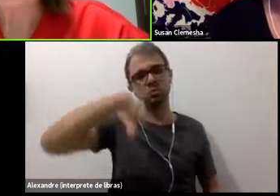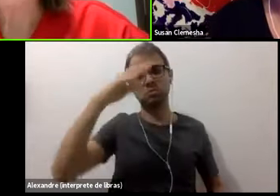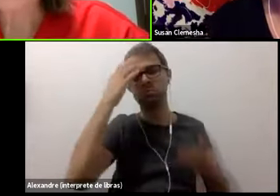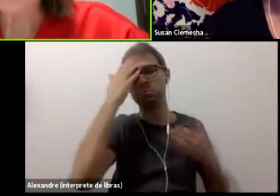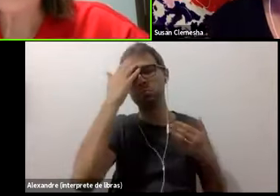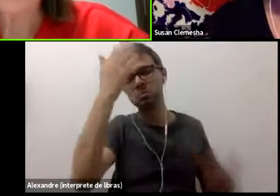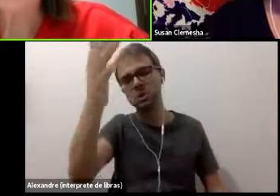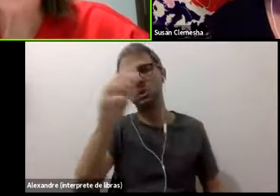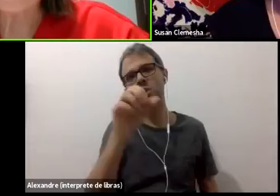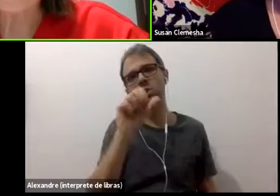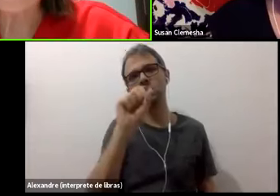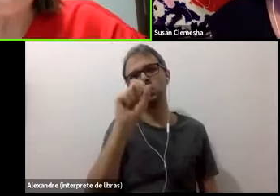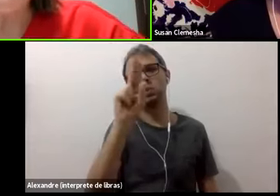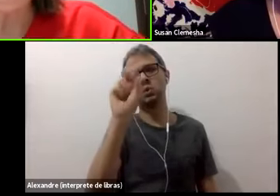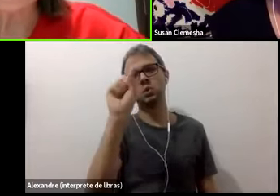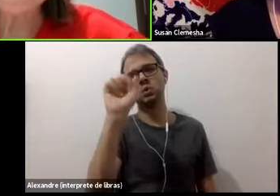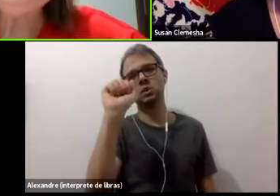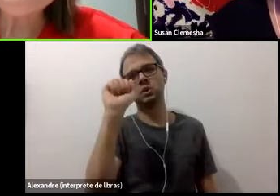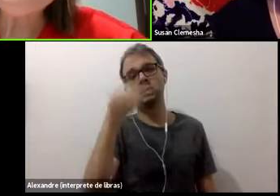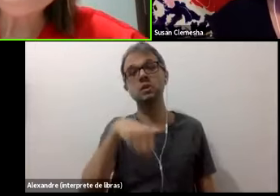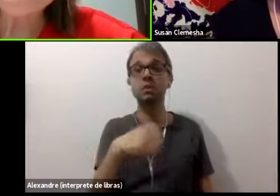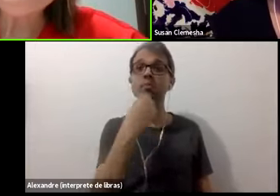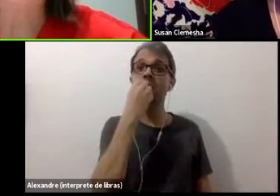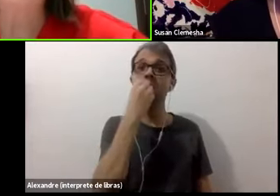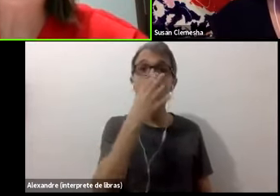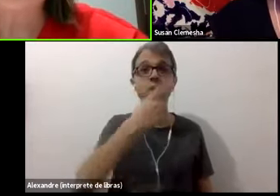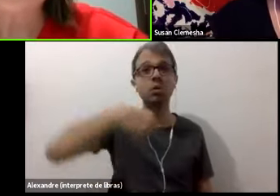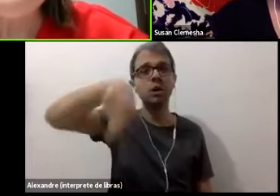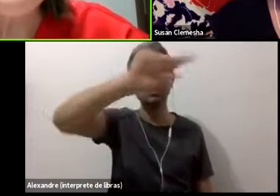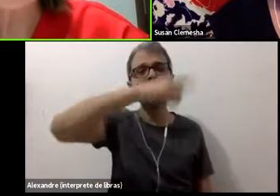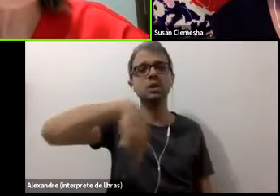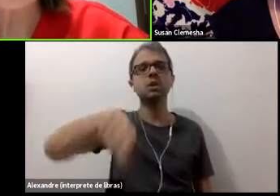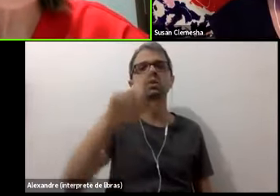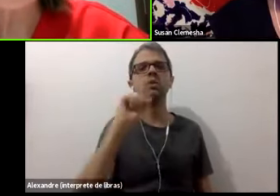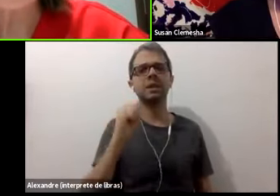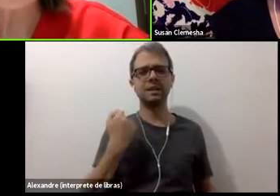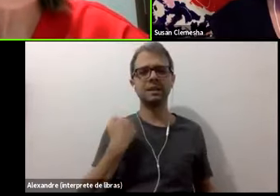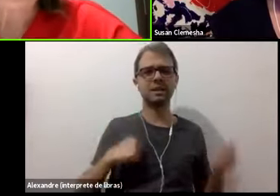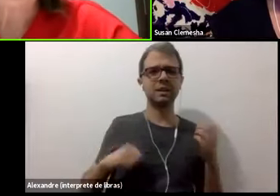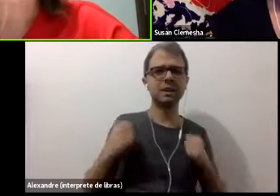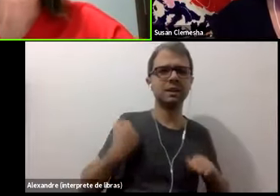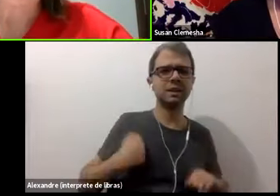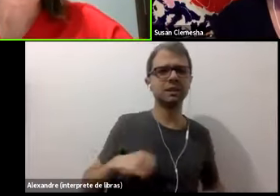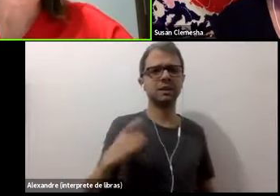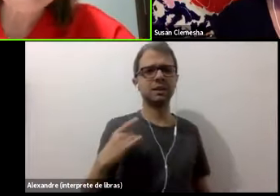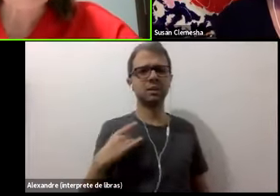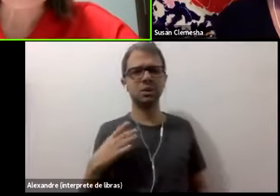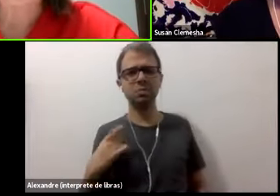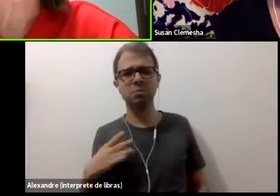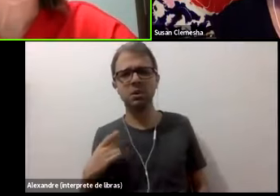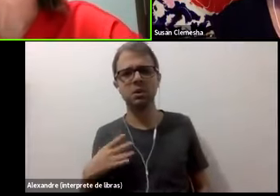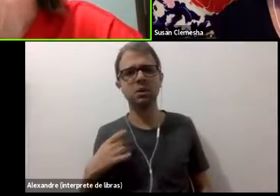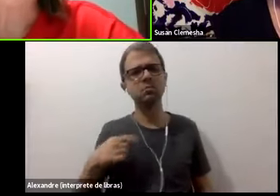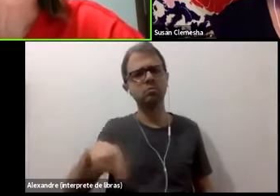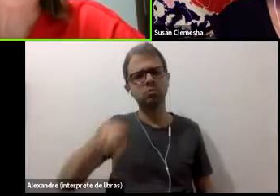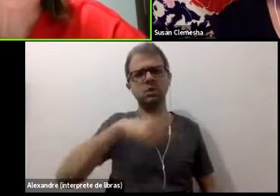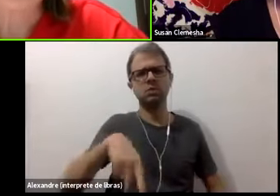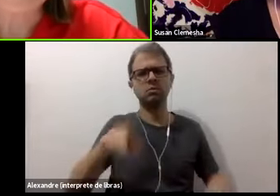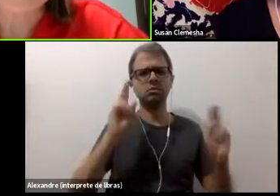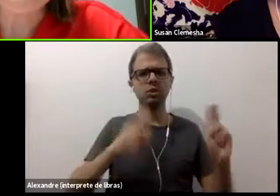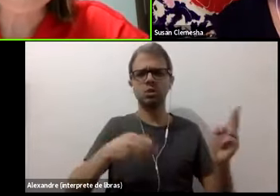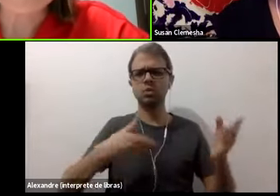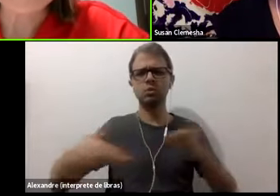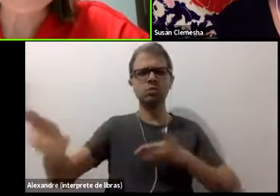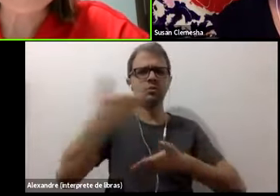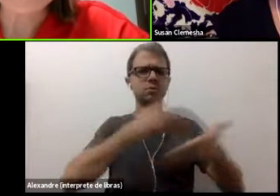É sempre muito bom a gente poder dividir nossas angústias, nossos medos, nossos anseios, as coisas que deram certo com um grupo